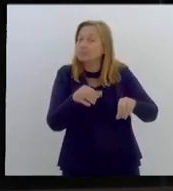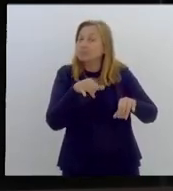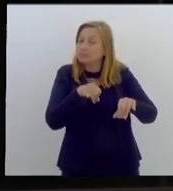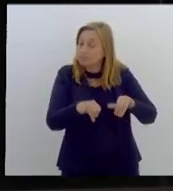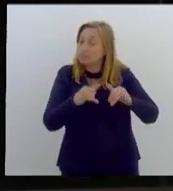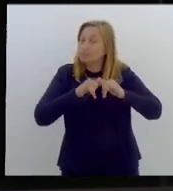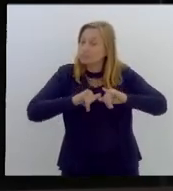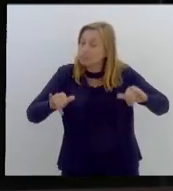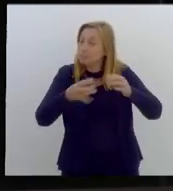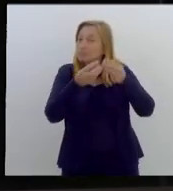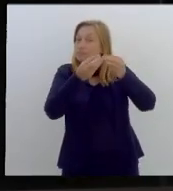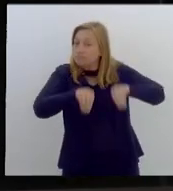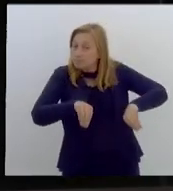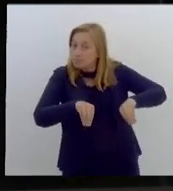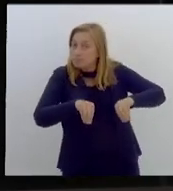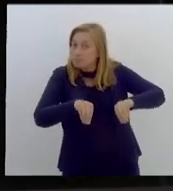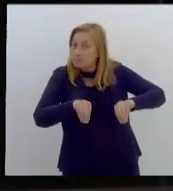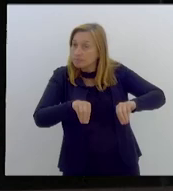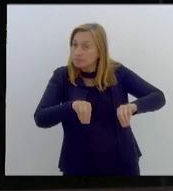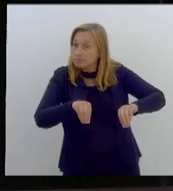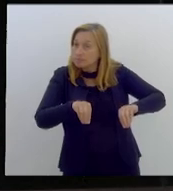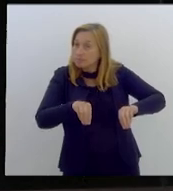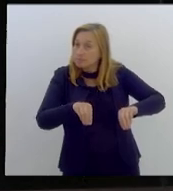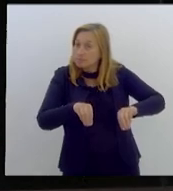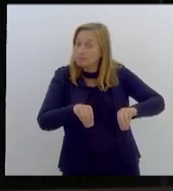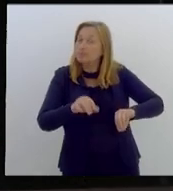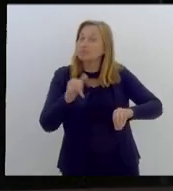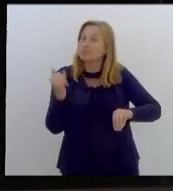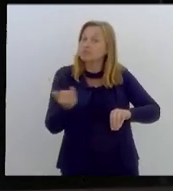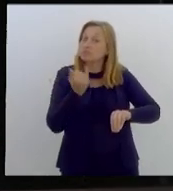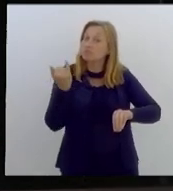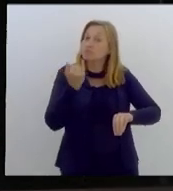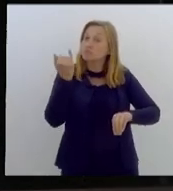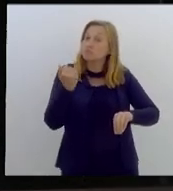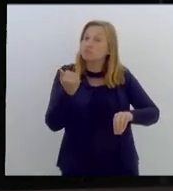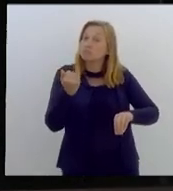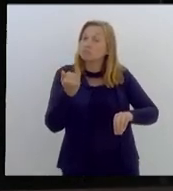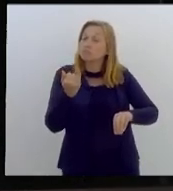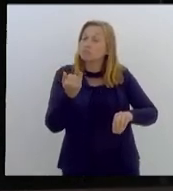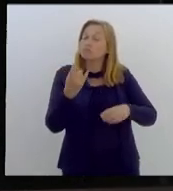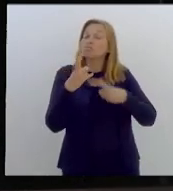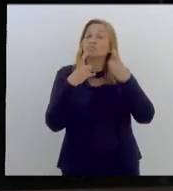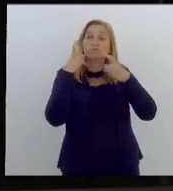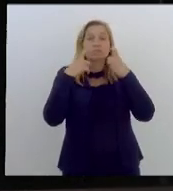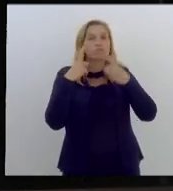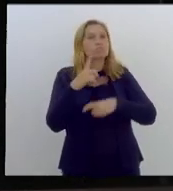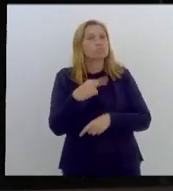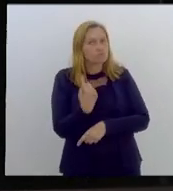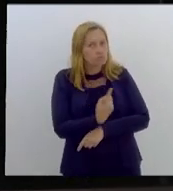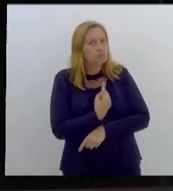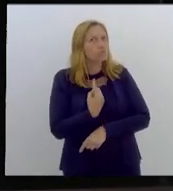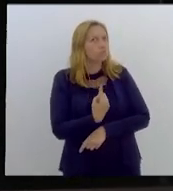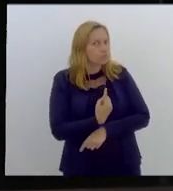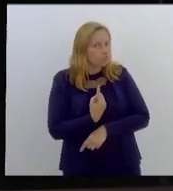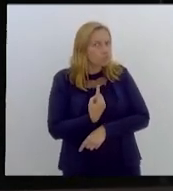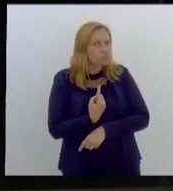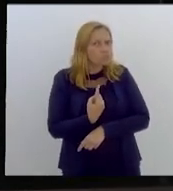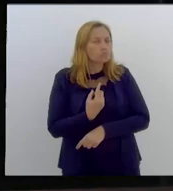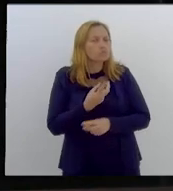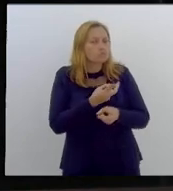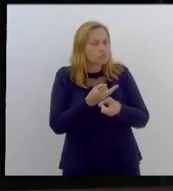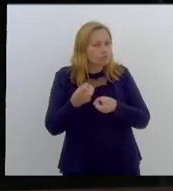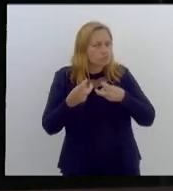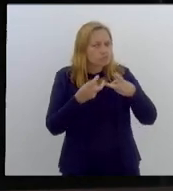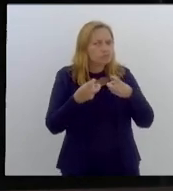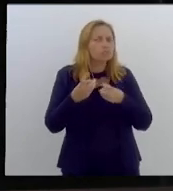sendo anunciado desastre, é importante que haja o mínimo de preocupação, pelo menos de verificar